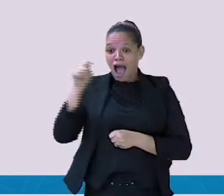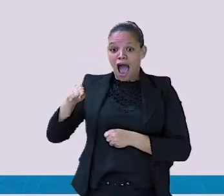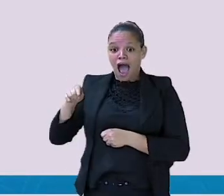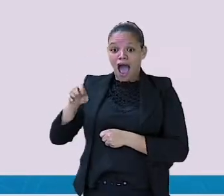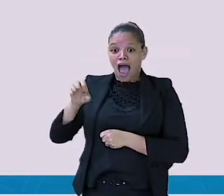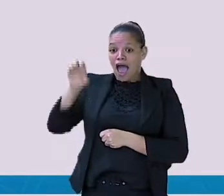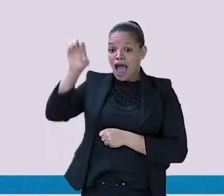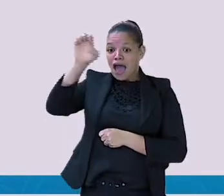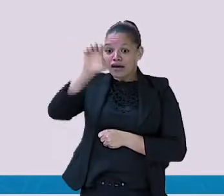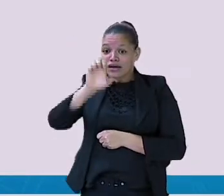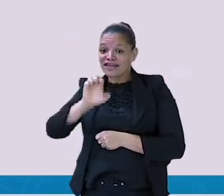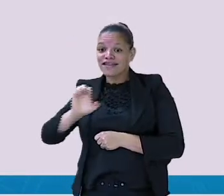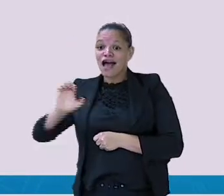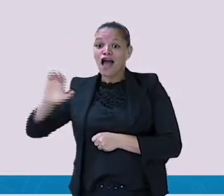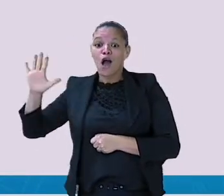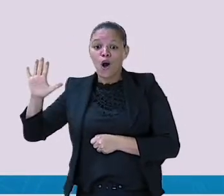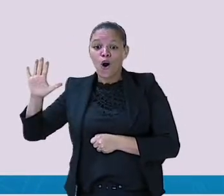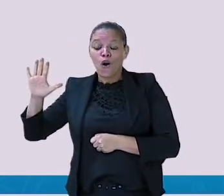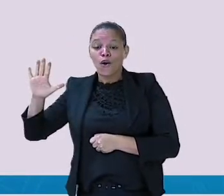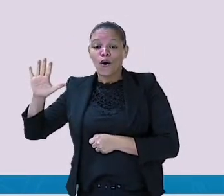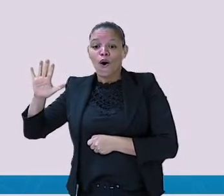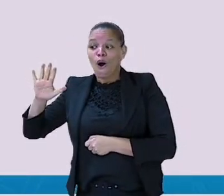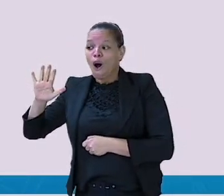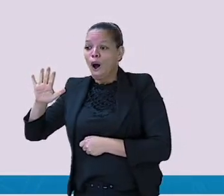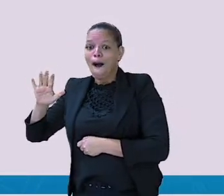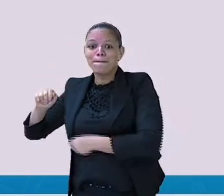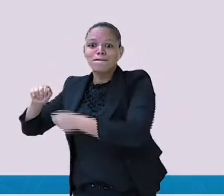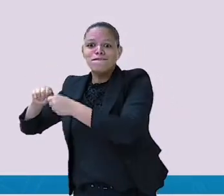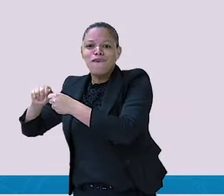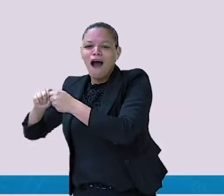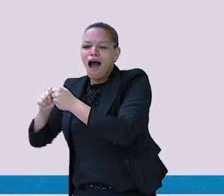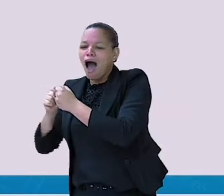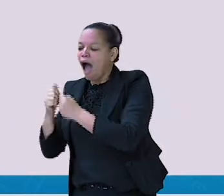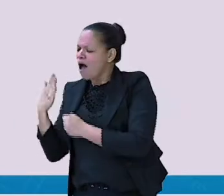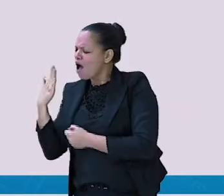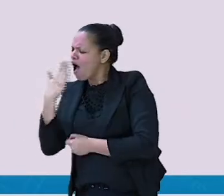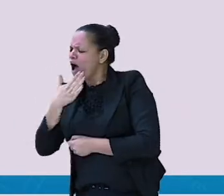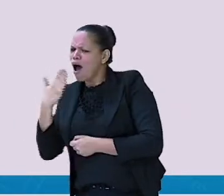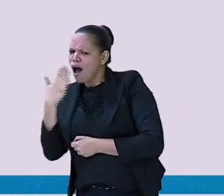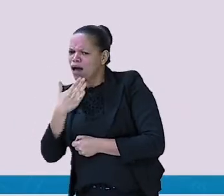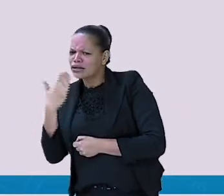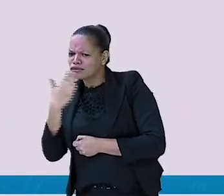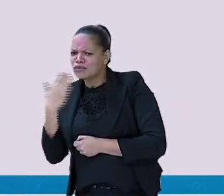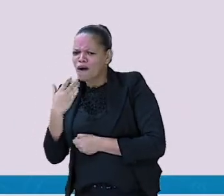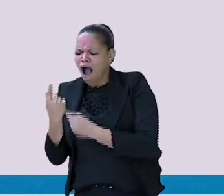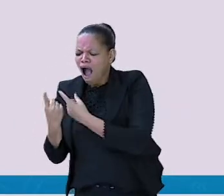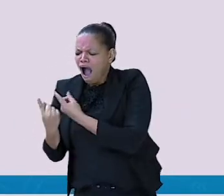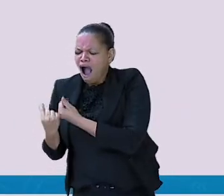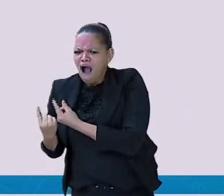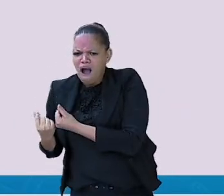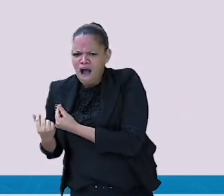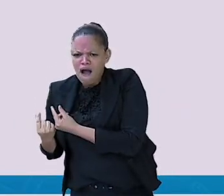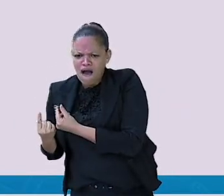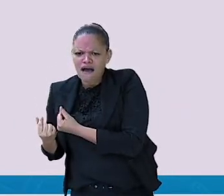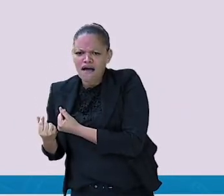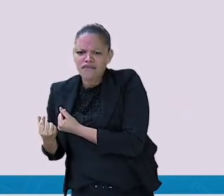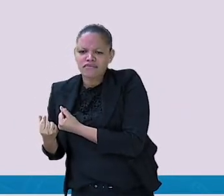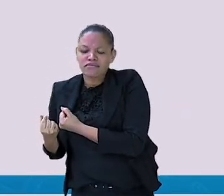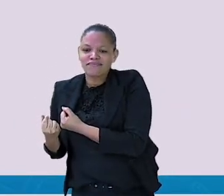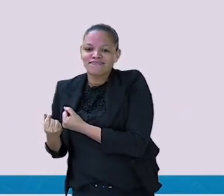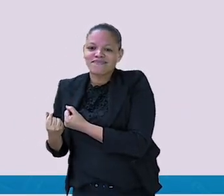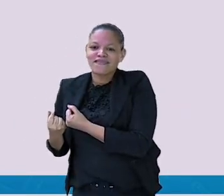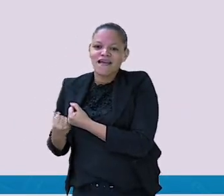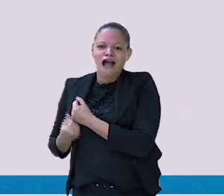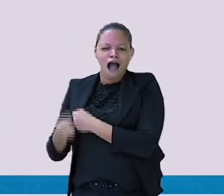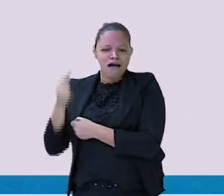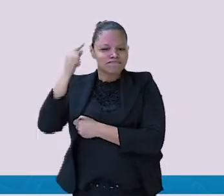o açúcar era estimado um produto muito valioso, era muito caro. Quem poderia ter açúcar, para fazer café,